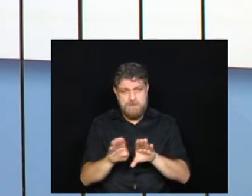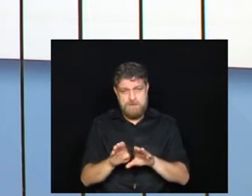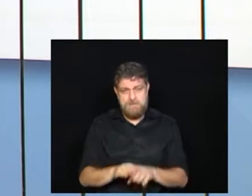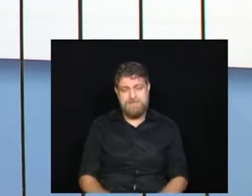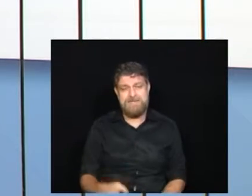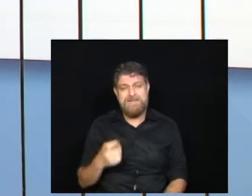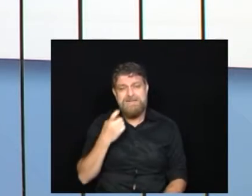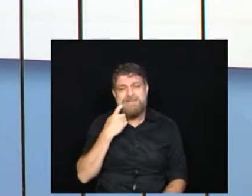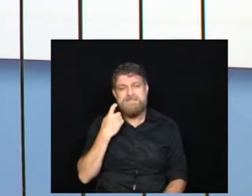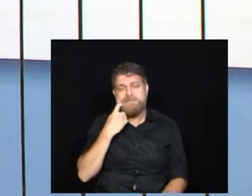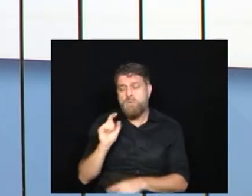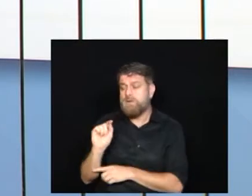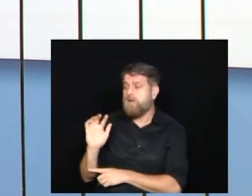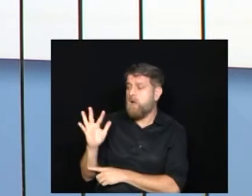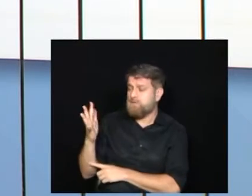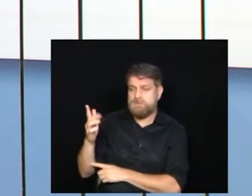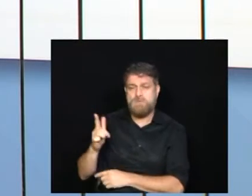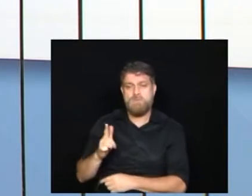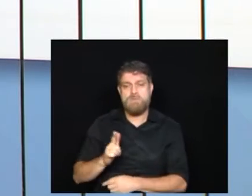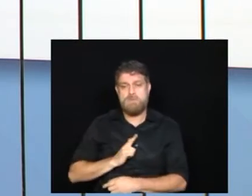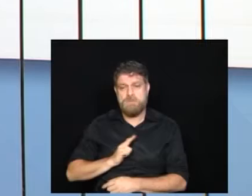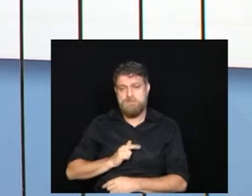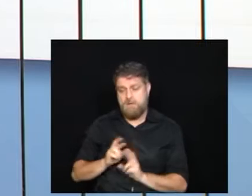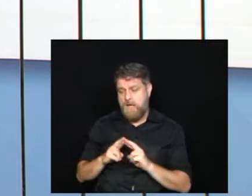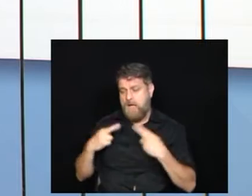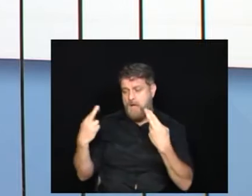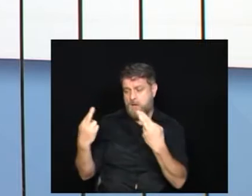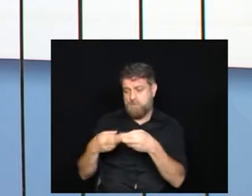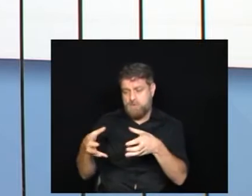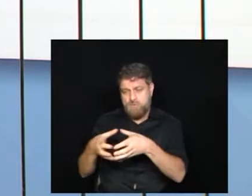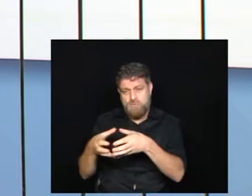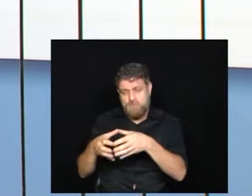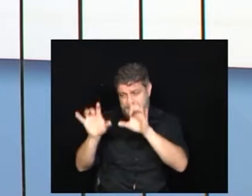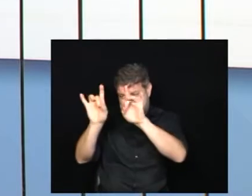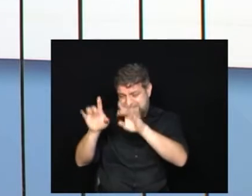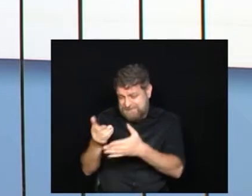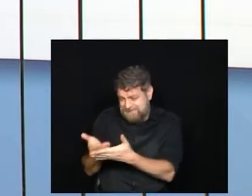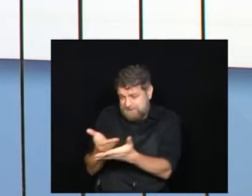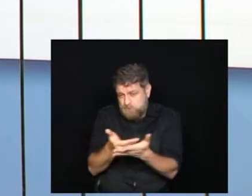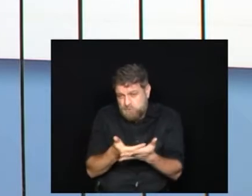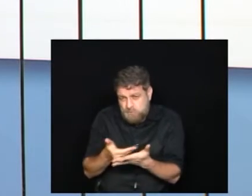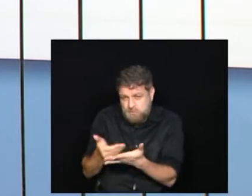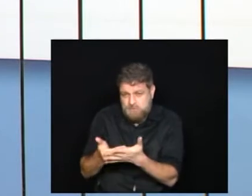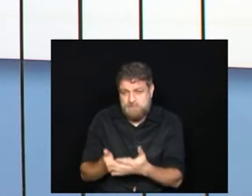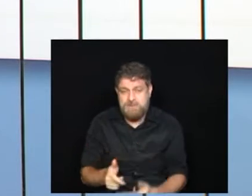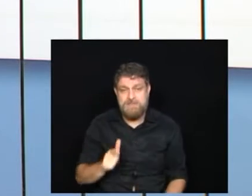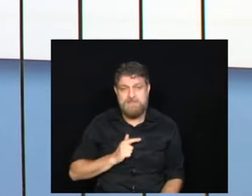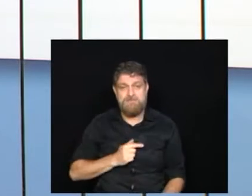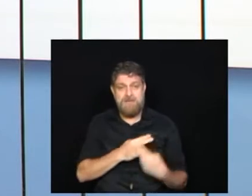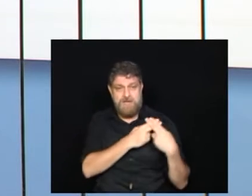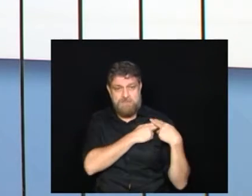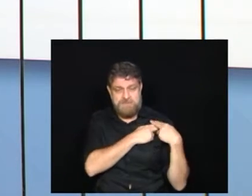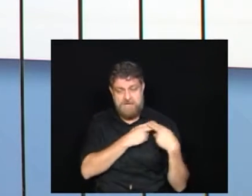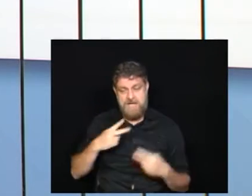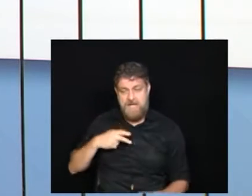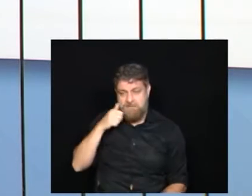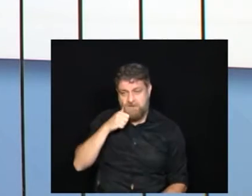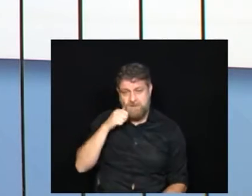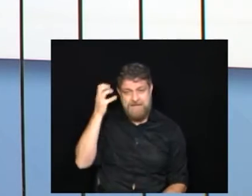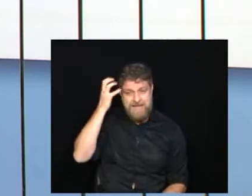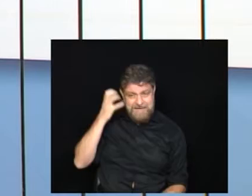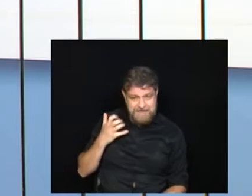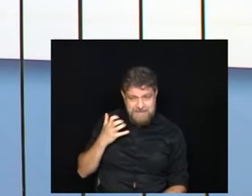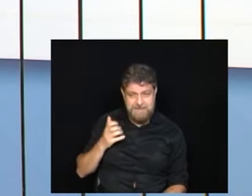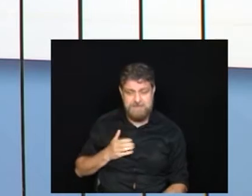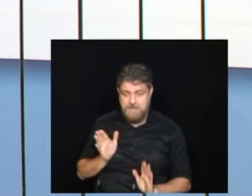última sexta-feira foi realizada a reunião da Comissão Especial de Estudos, presidida pela vereadora Guida Calisto